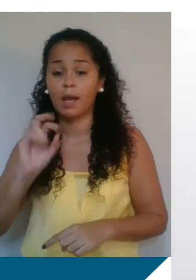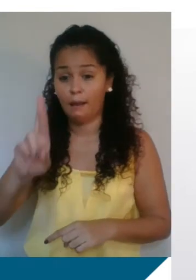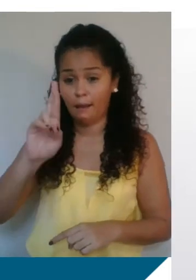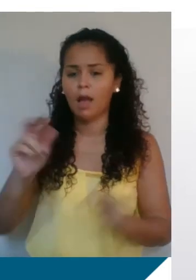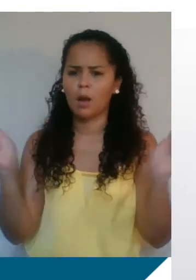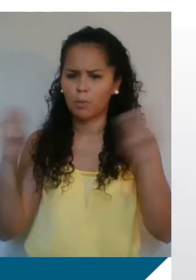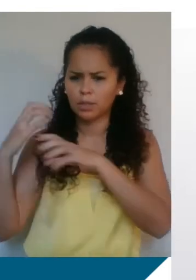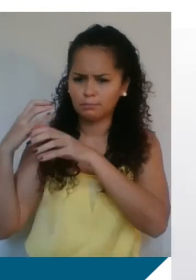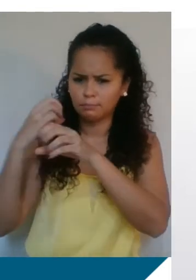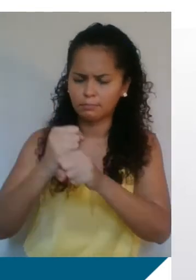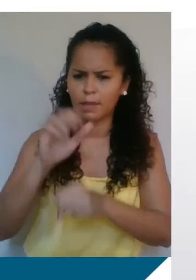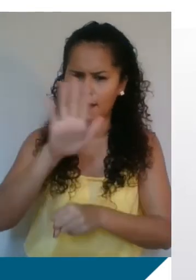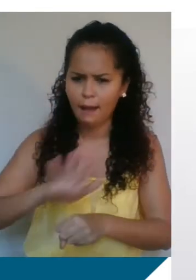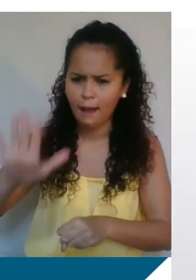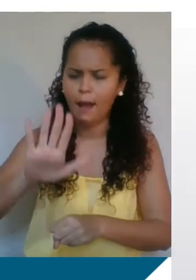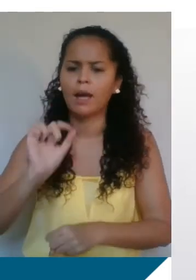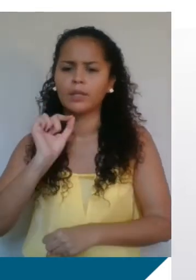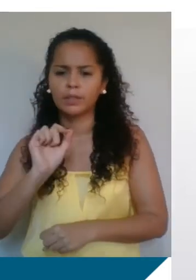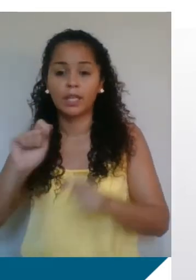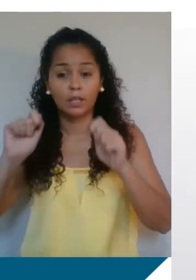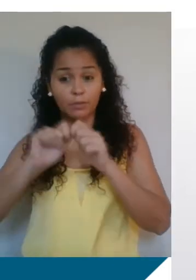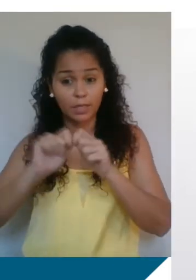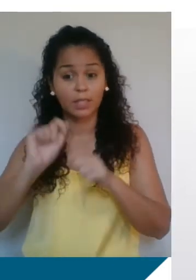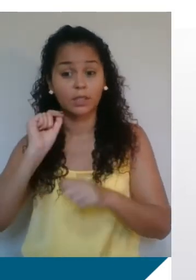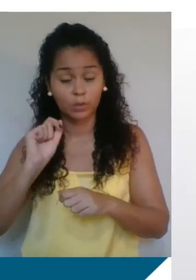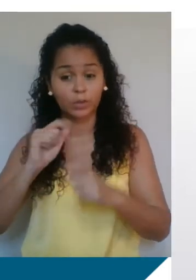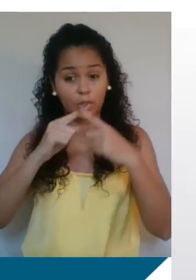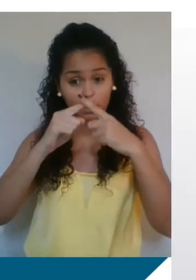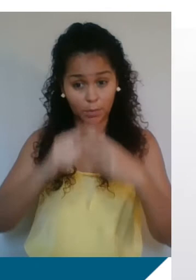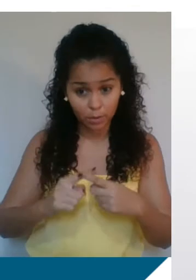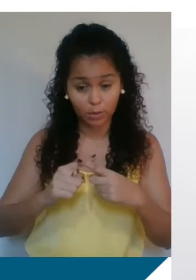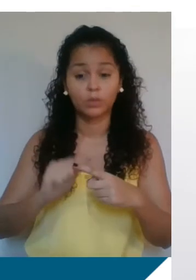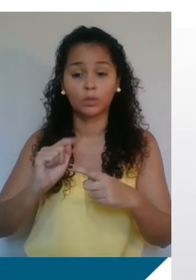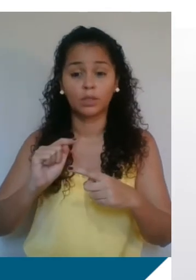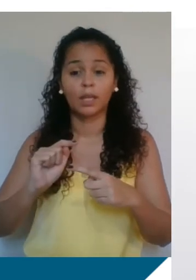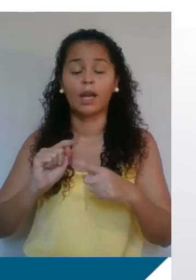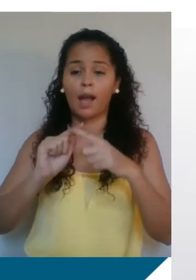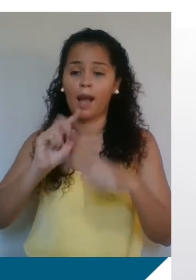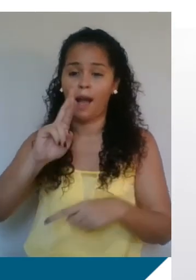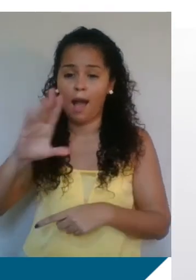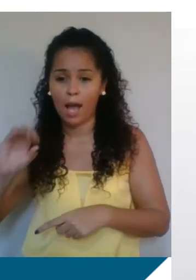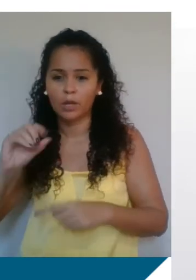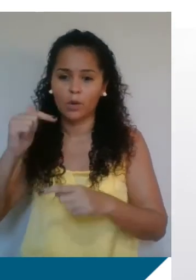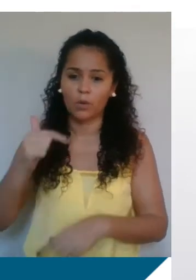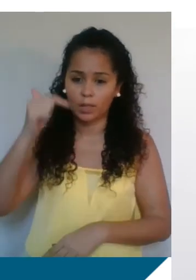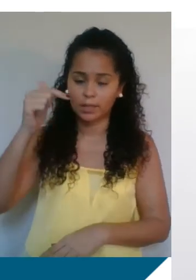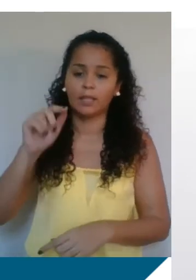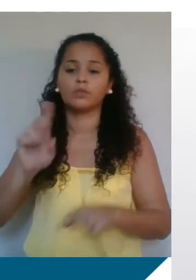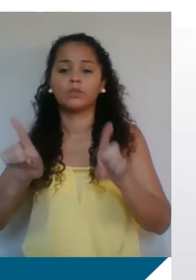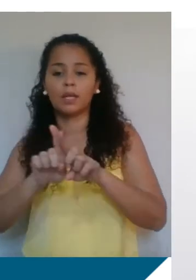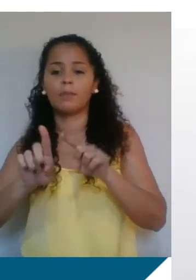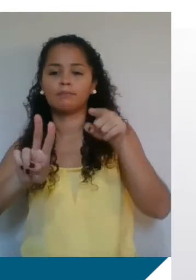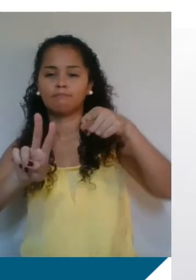desse círculo fazendo o produto entre o quadrado do raio e o π, chegando na nossa fórmula, cuja área do